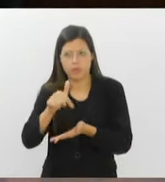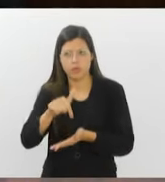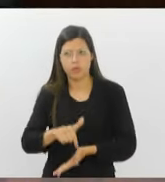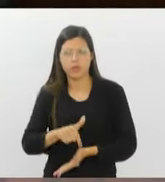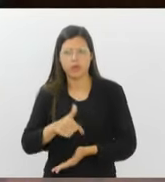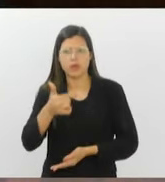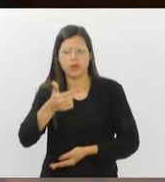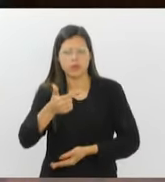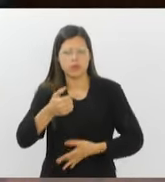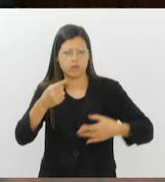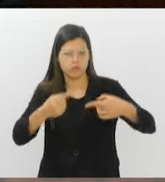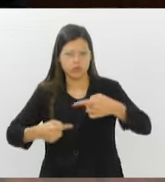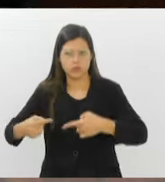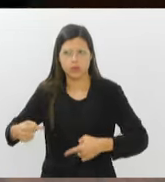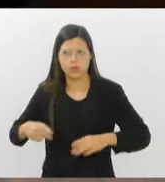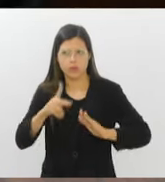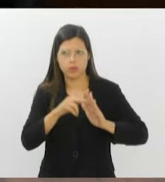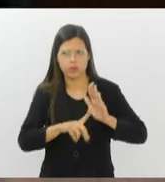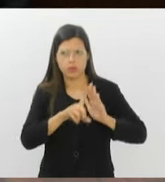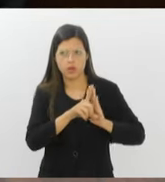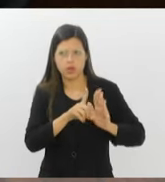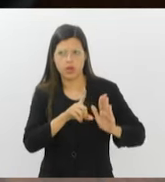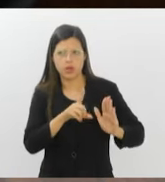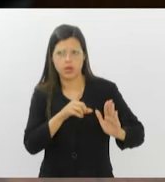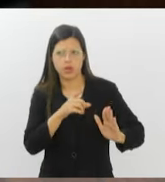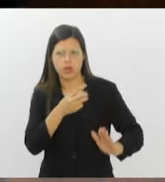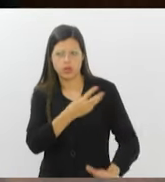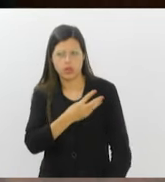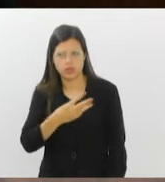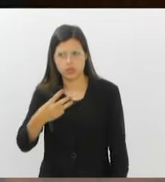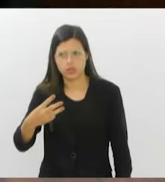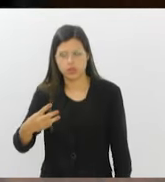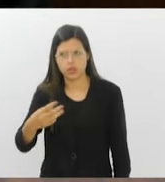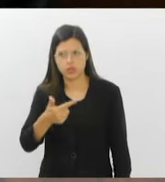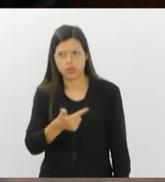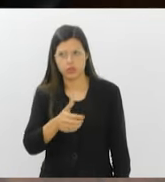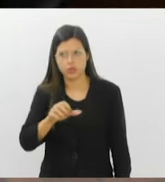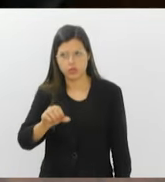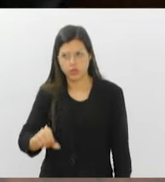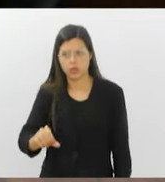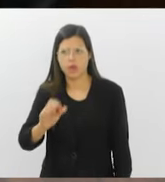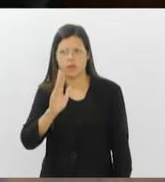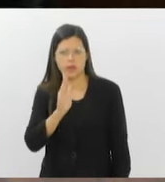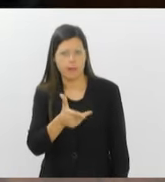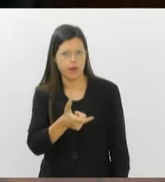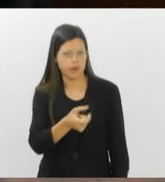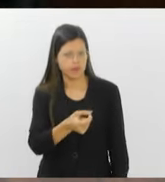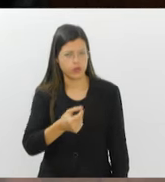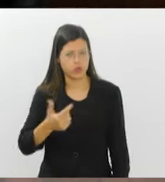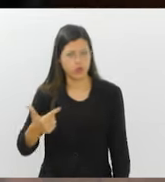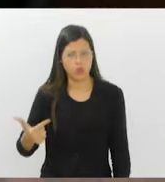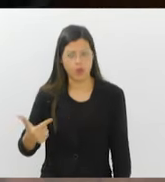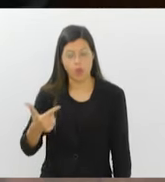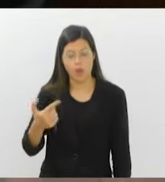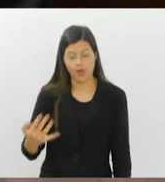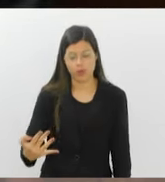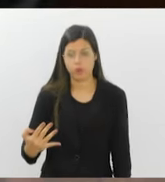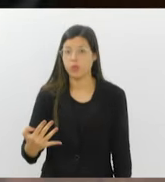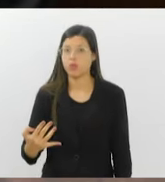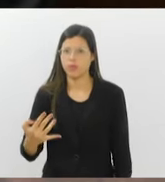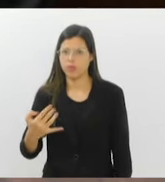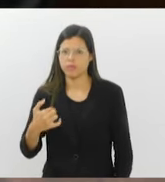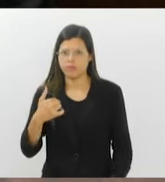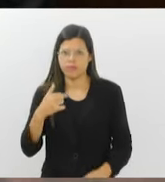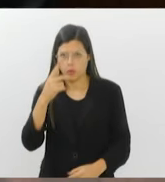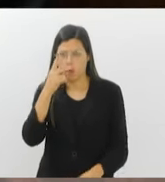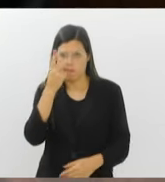segunda discussão, o projeto de lei 3329 de 2024, de minha autoria, que institui a